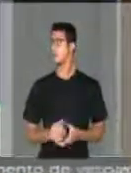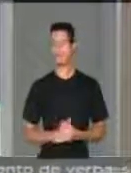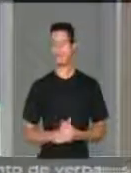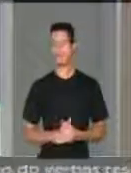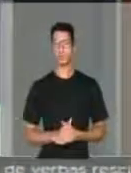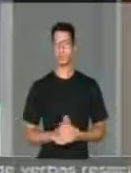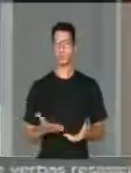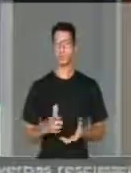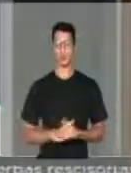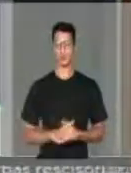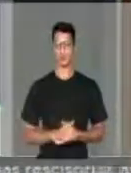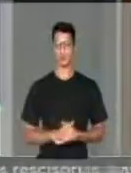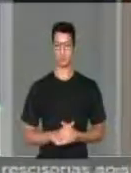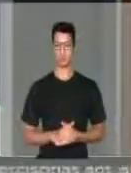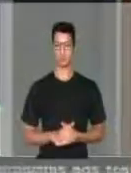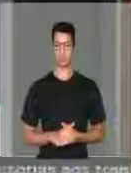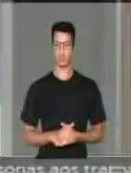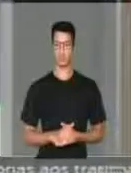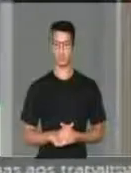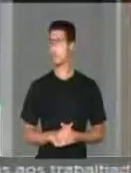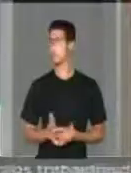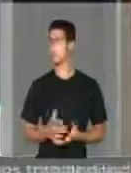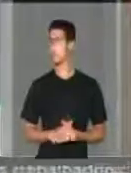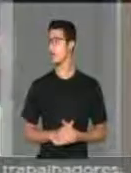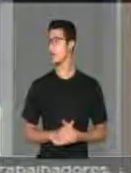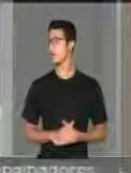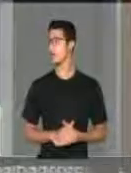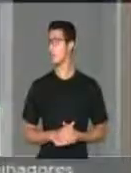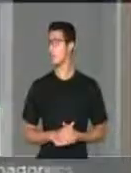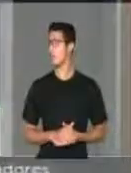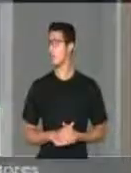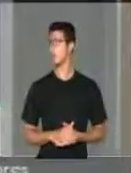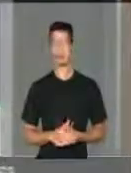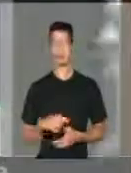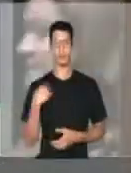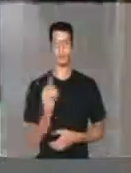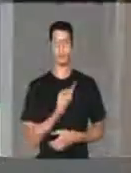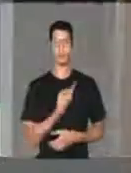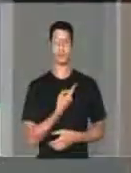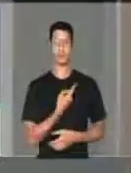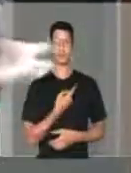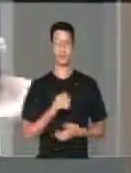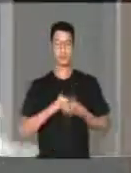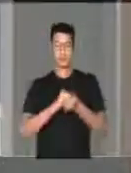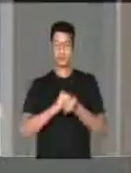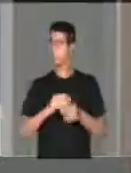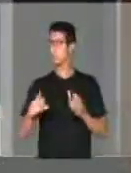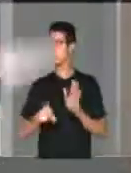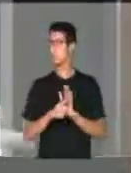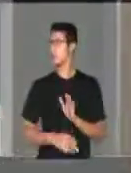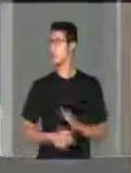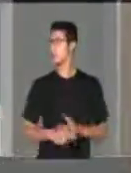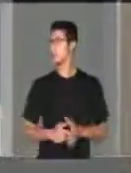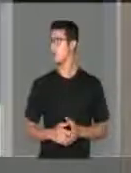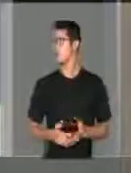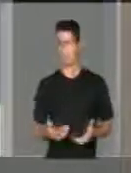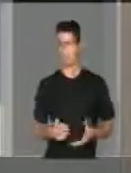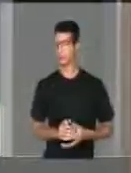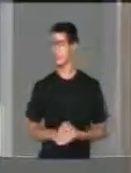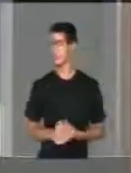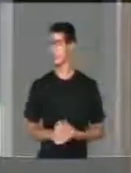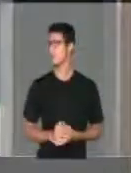falando. Todas as provas contundentes contra o Temer é os companheiros deles, amigo deles, que